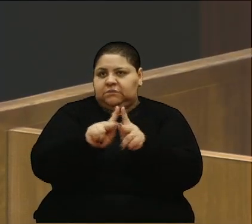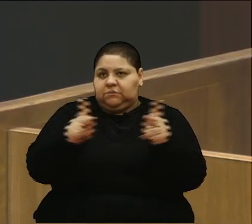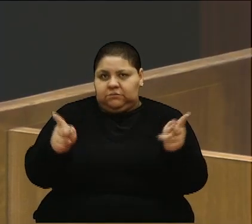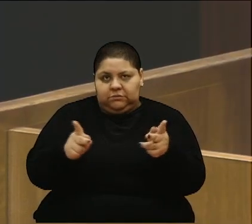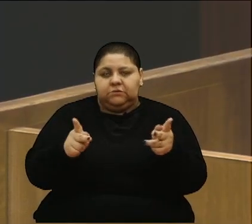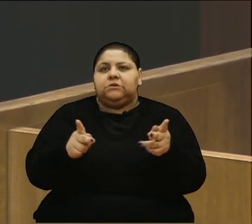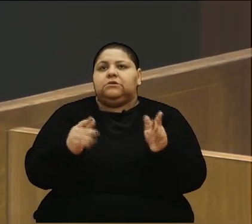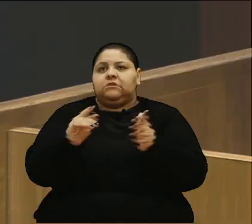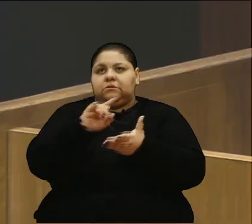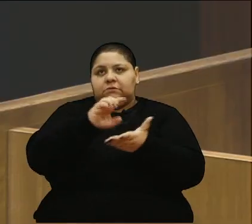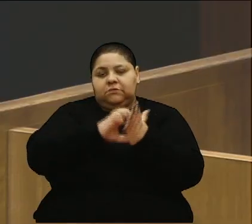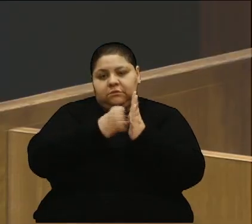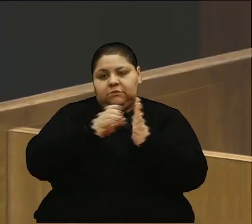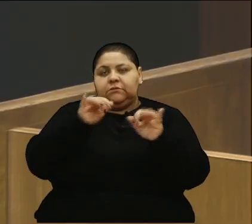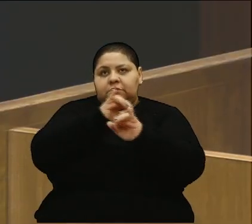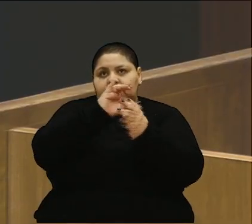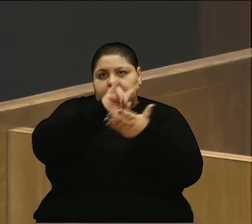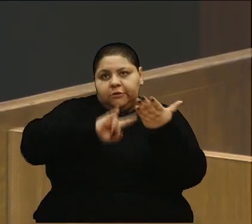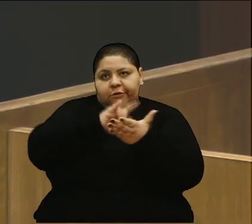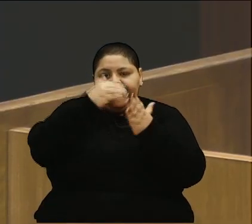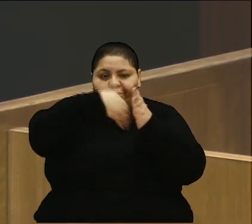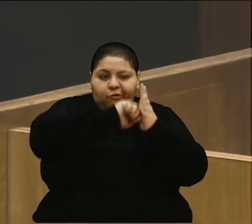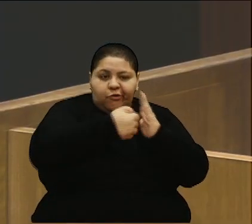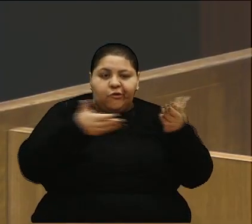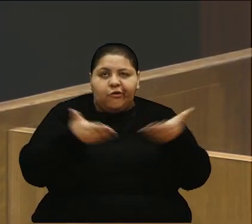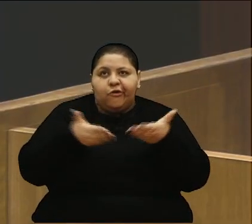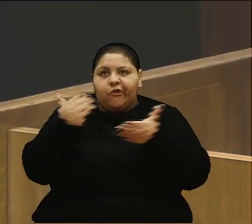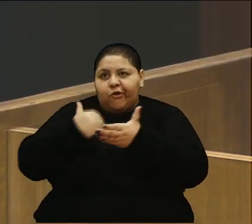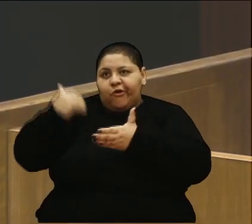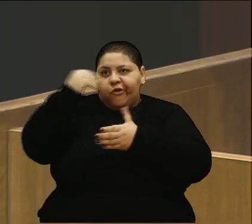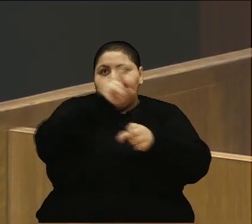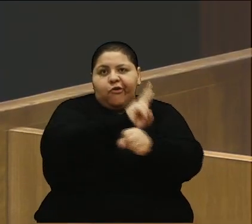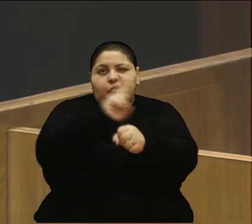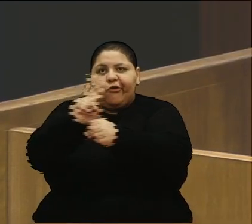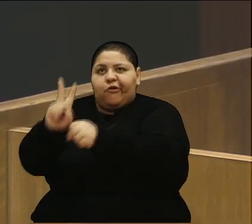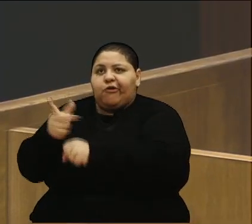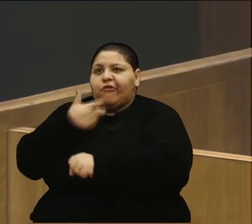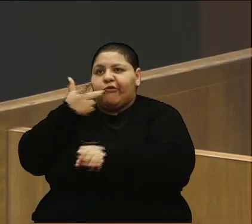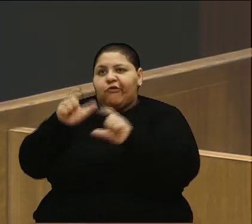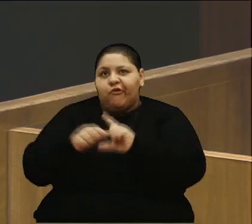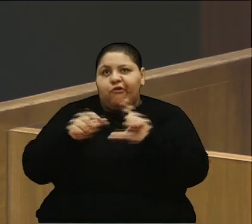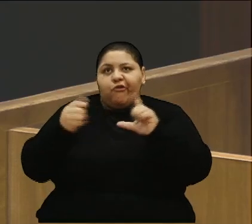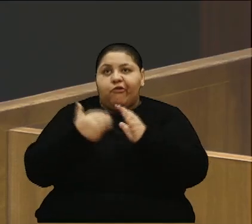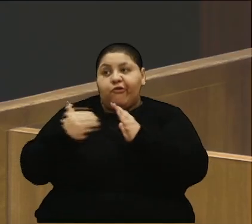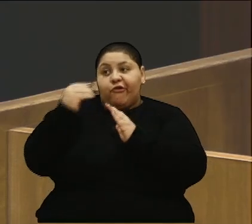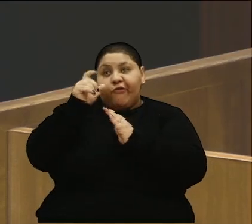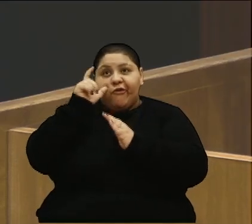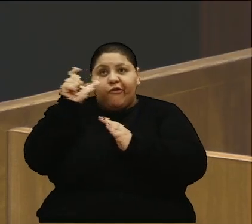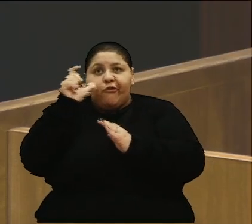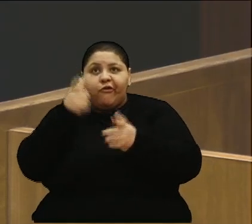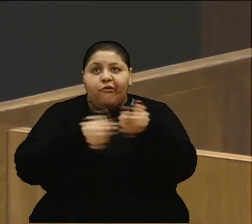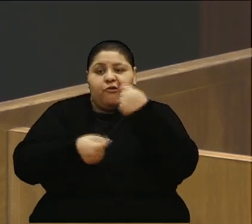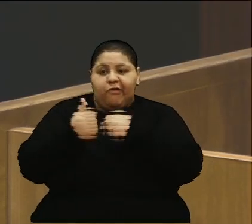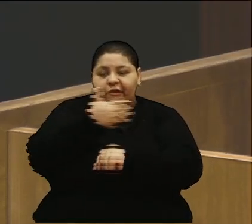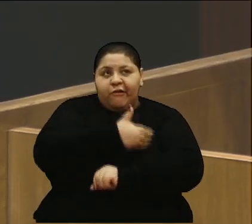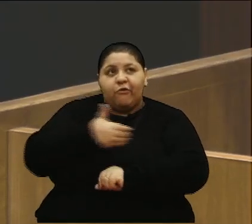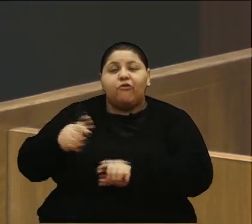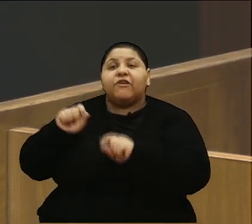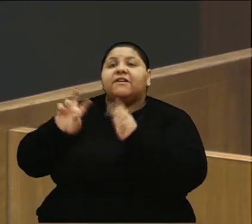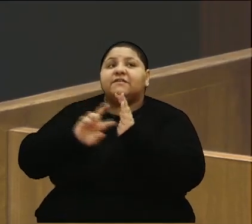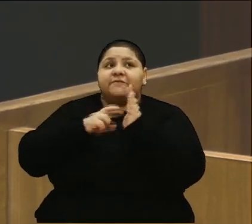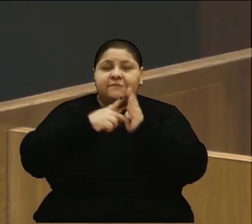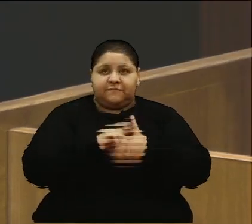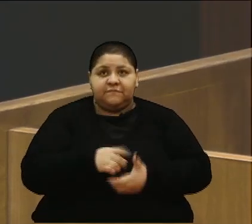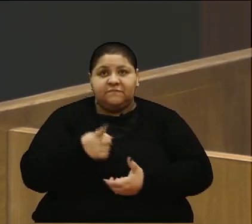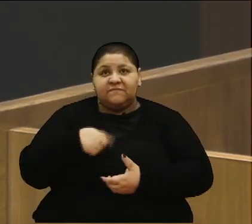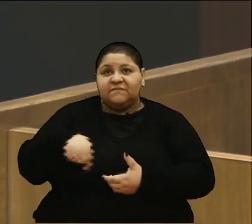dados de documentos governamentais secretos. Nesse caso, a Corte protegeu a liberdade de imprensa acima do interesse da própria administração pública. Ou seja, a